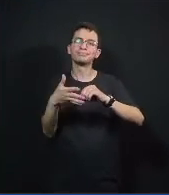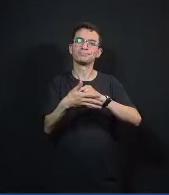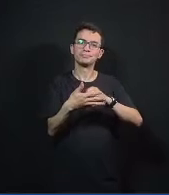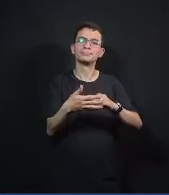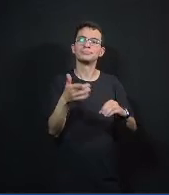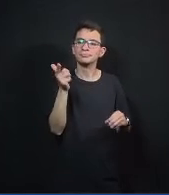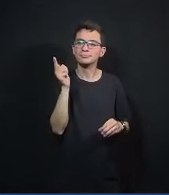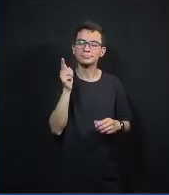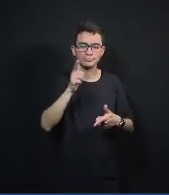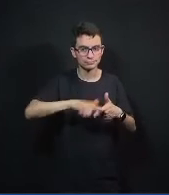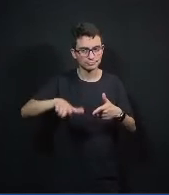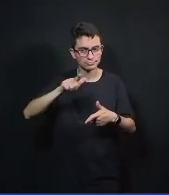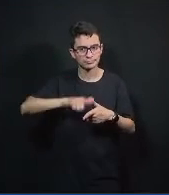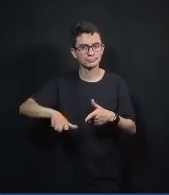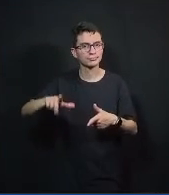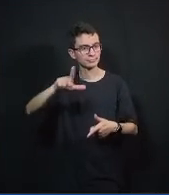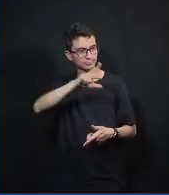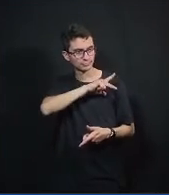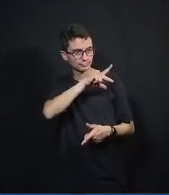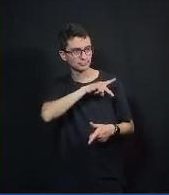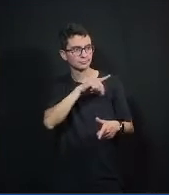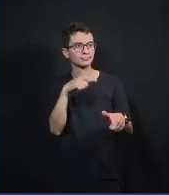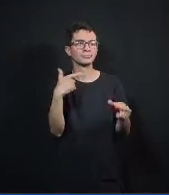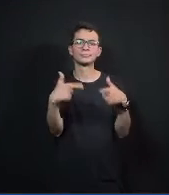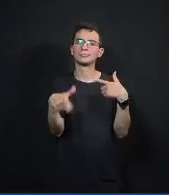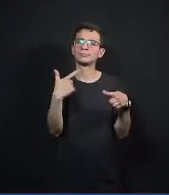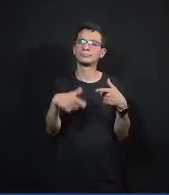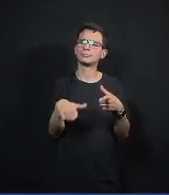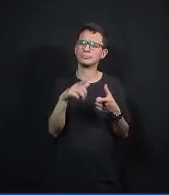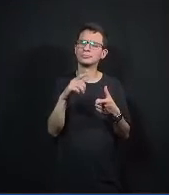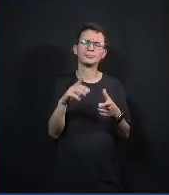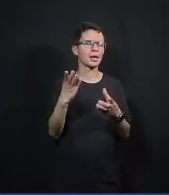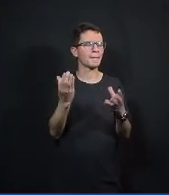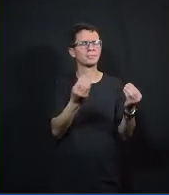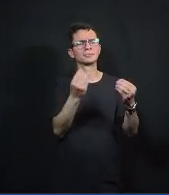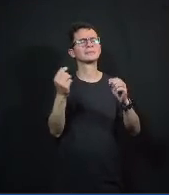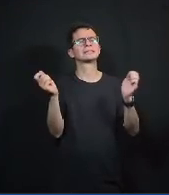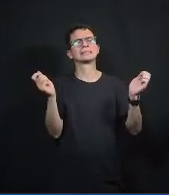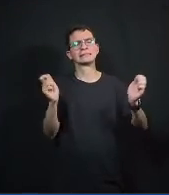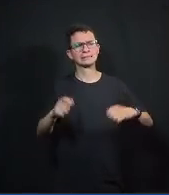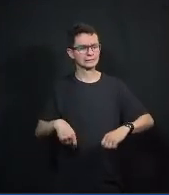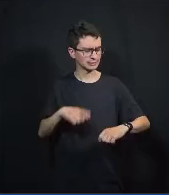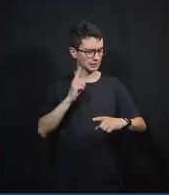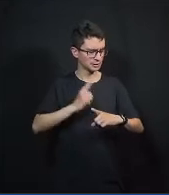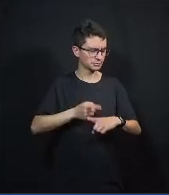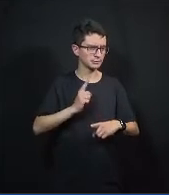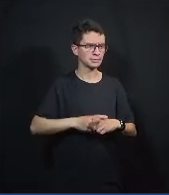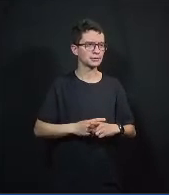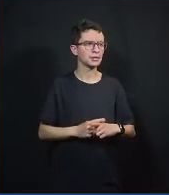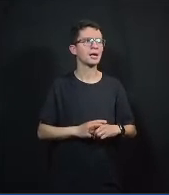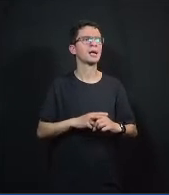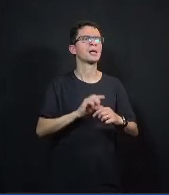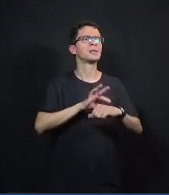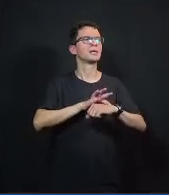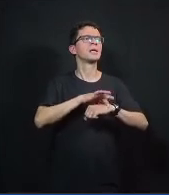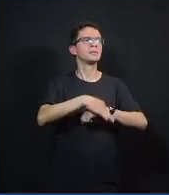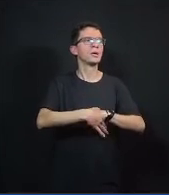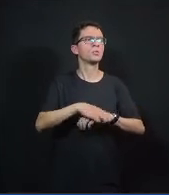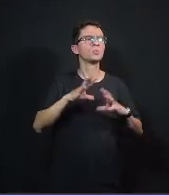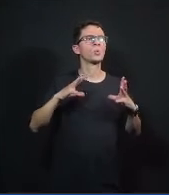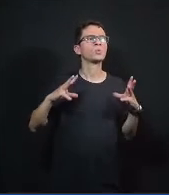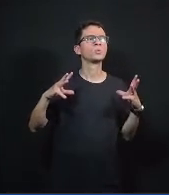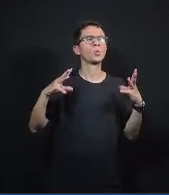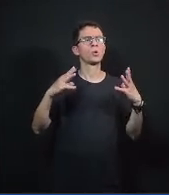empresas privadas que forneceram diversos materiais que vão assegurar a segurança sanitária no